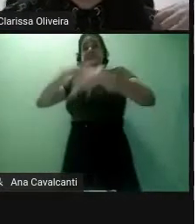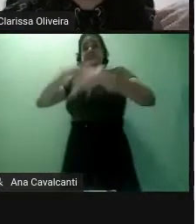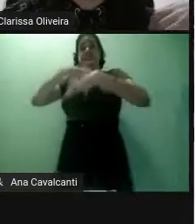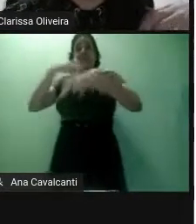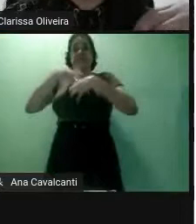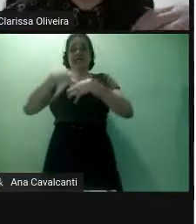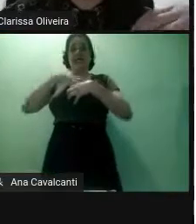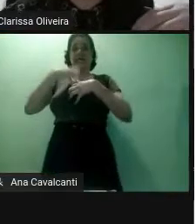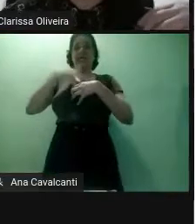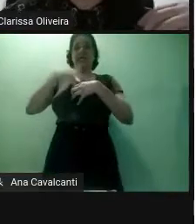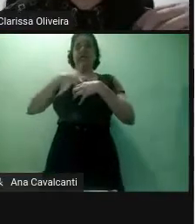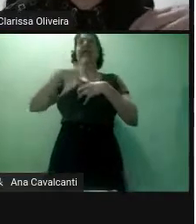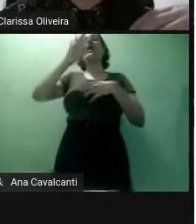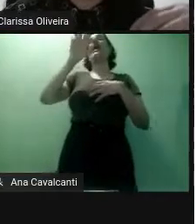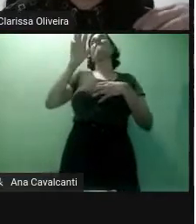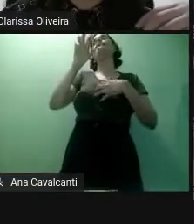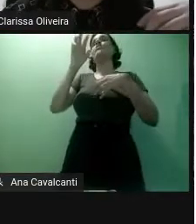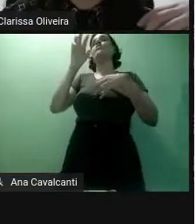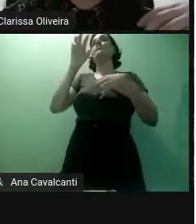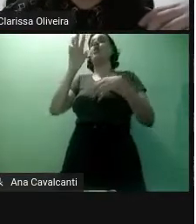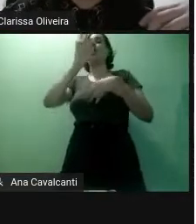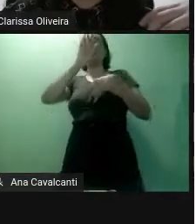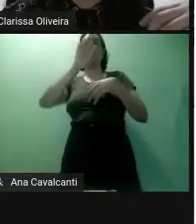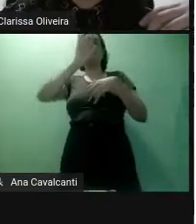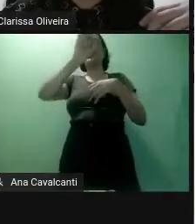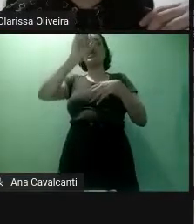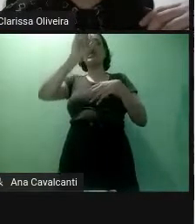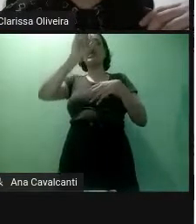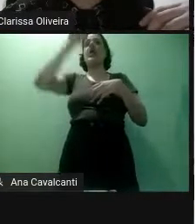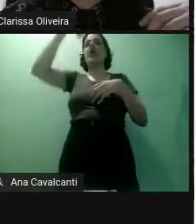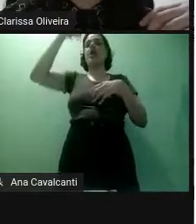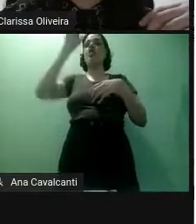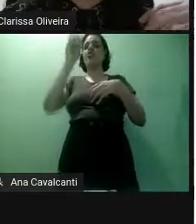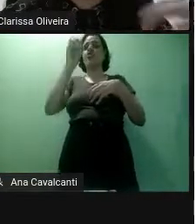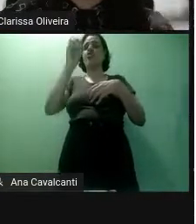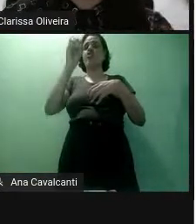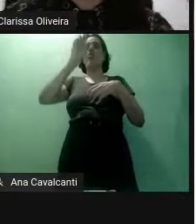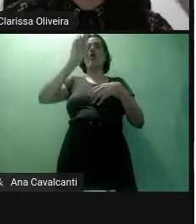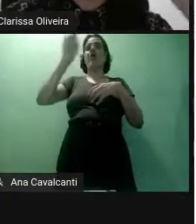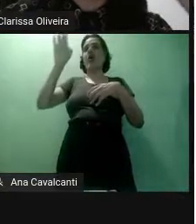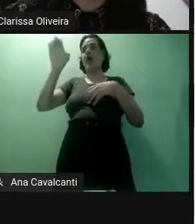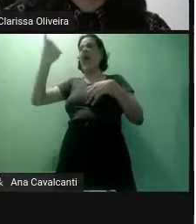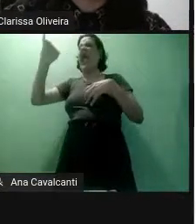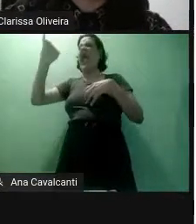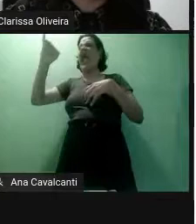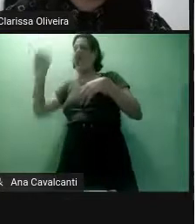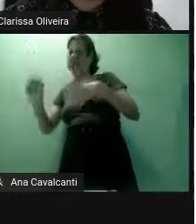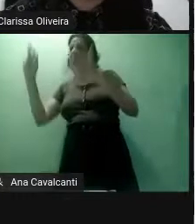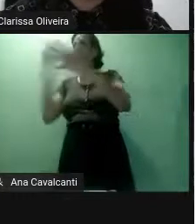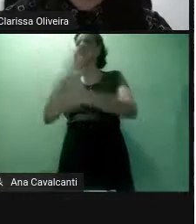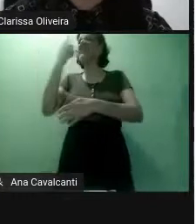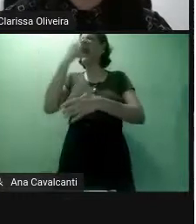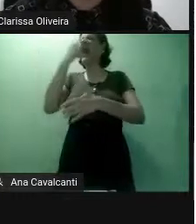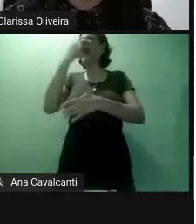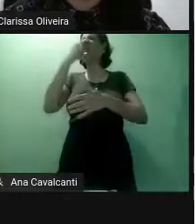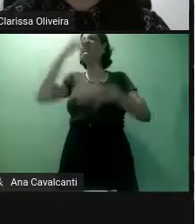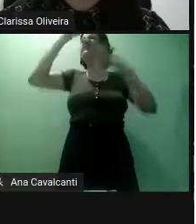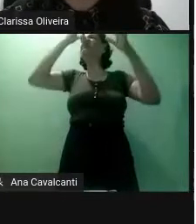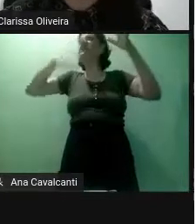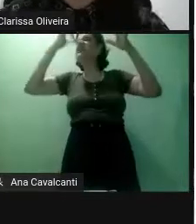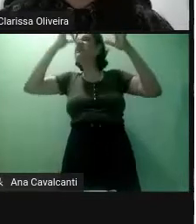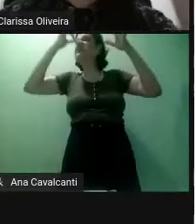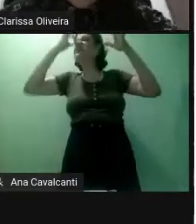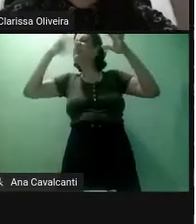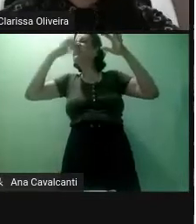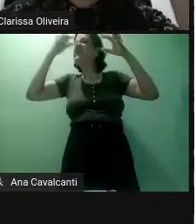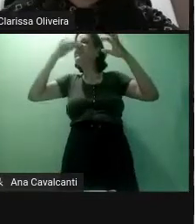rinorreia. A rinorreia nada mais é do que o nariz corizando, saindo um pouquinho daquela secreção meio